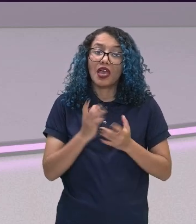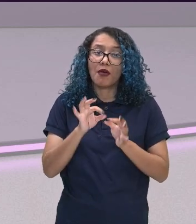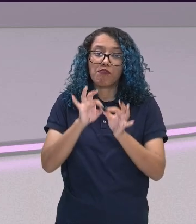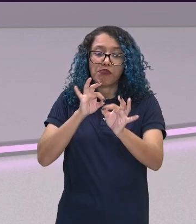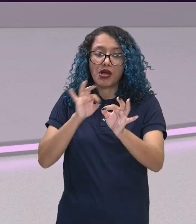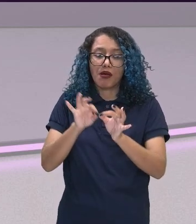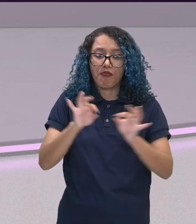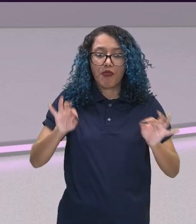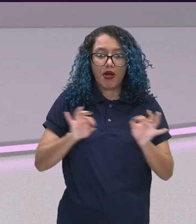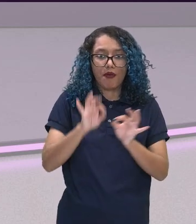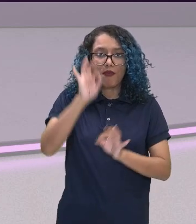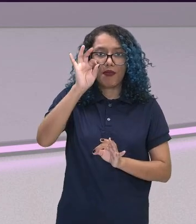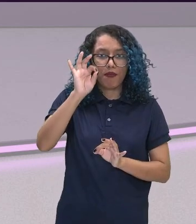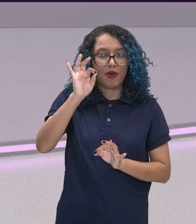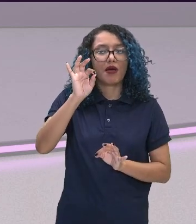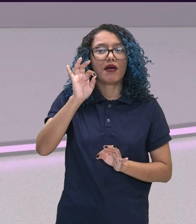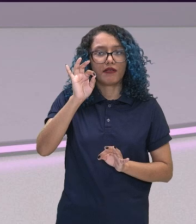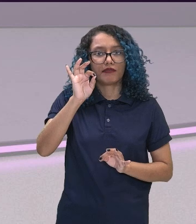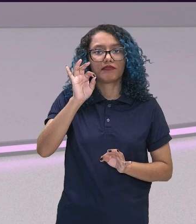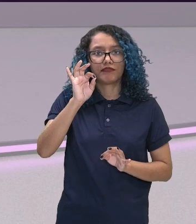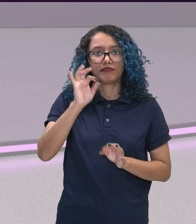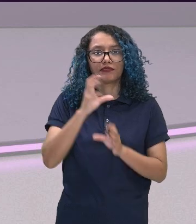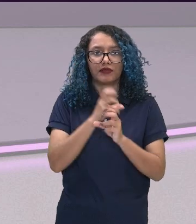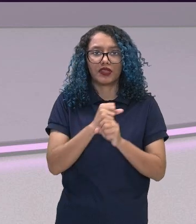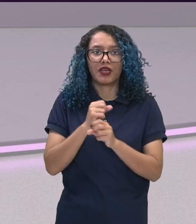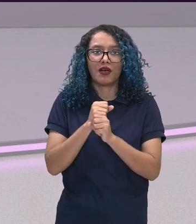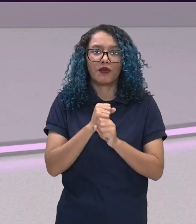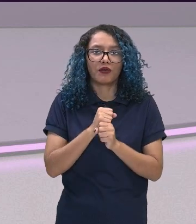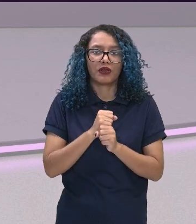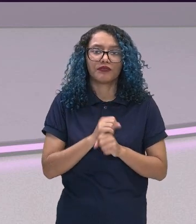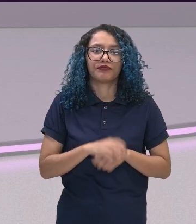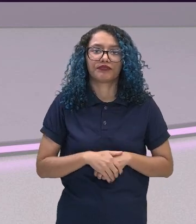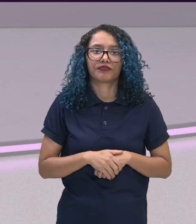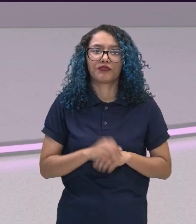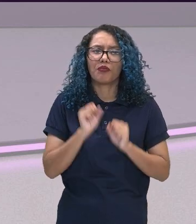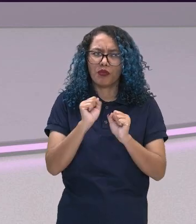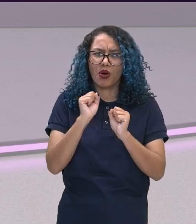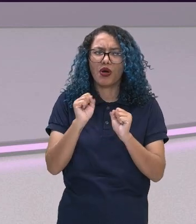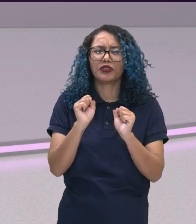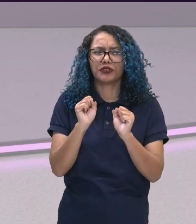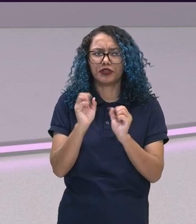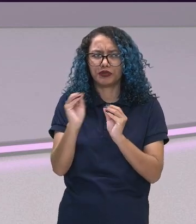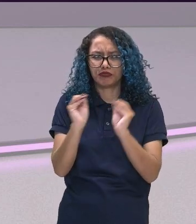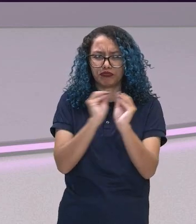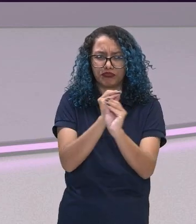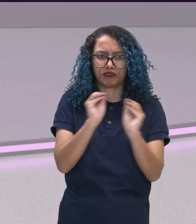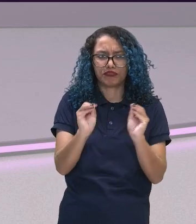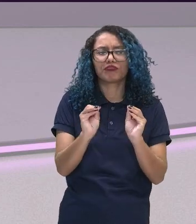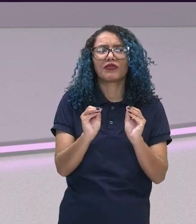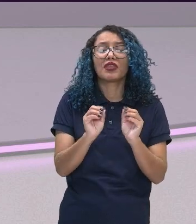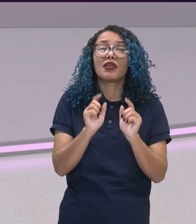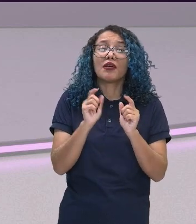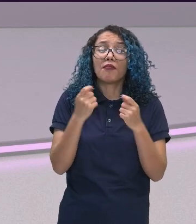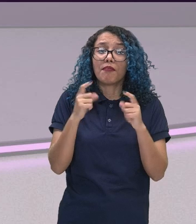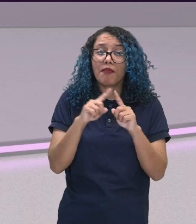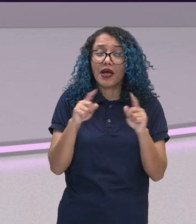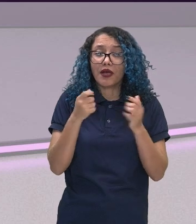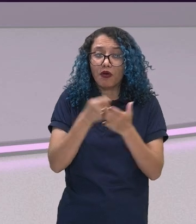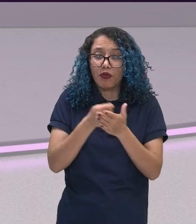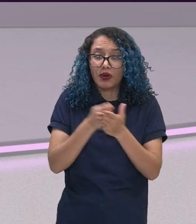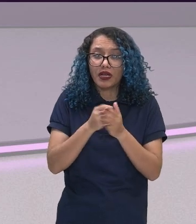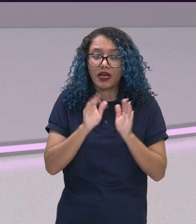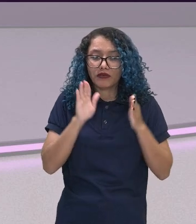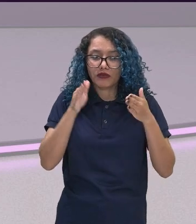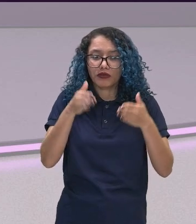ou tu pode dizer volume é igual a altura vezes comprimento vezes largura, porque essa ordem não importa. O importante é que temos que usar as 3 dimensões. Tá